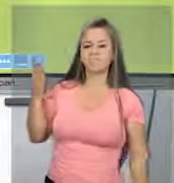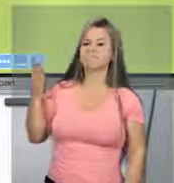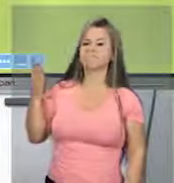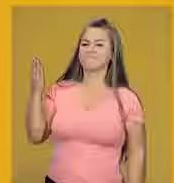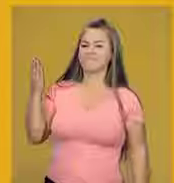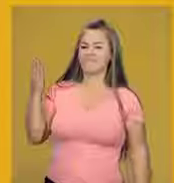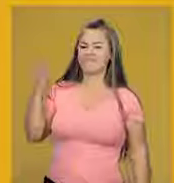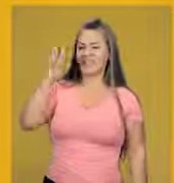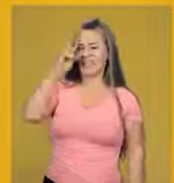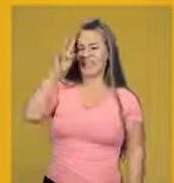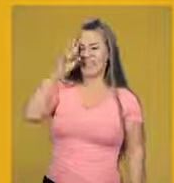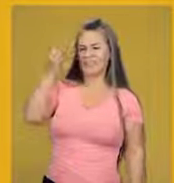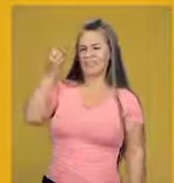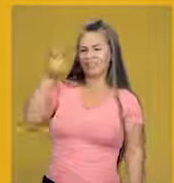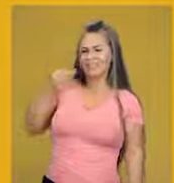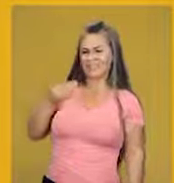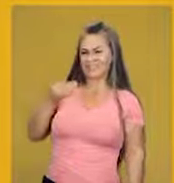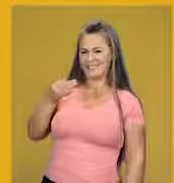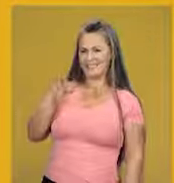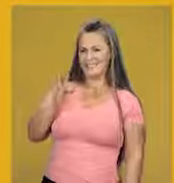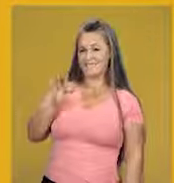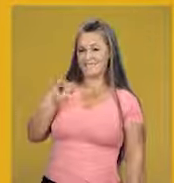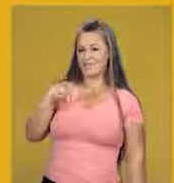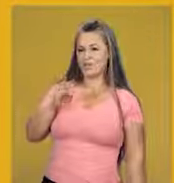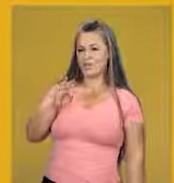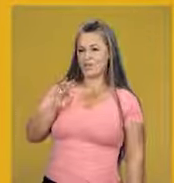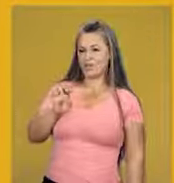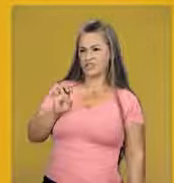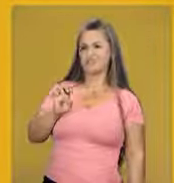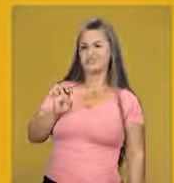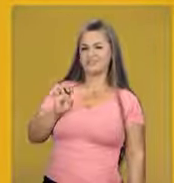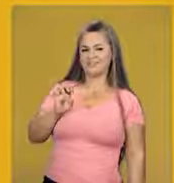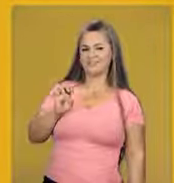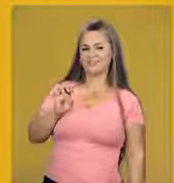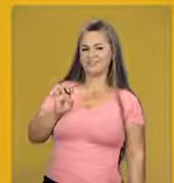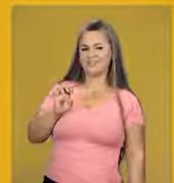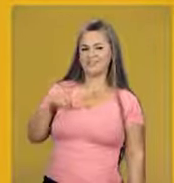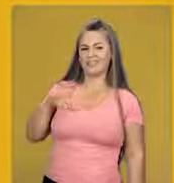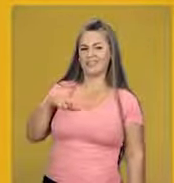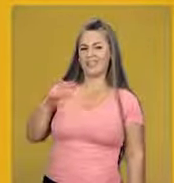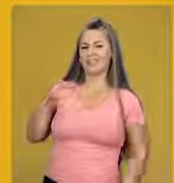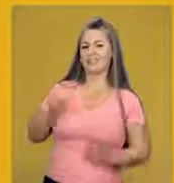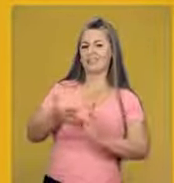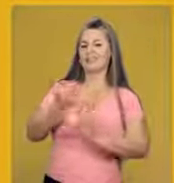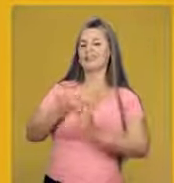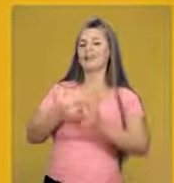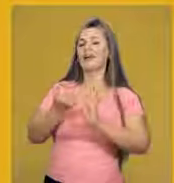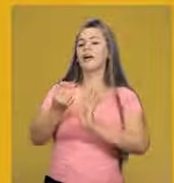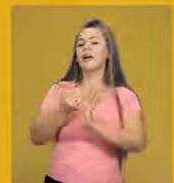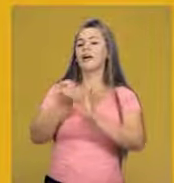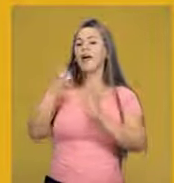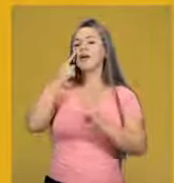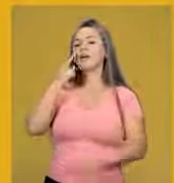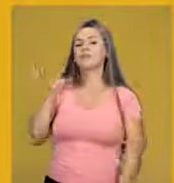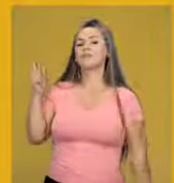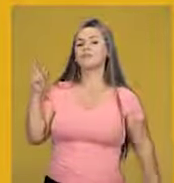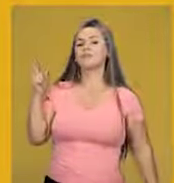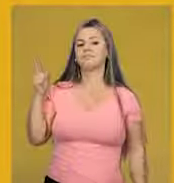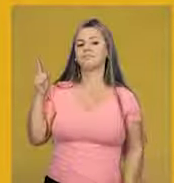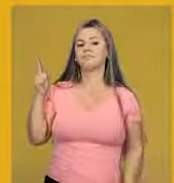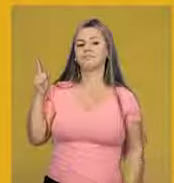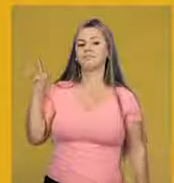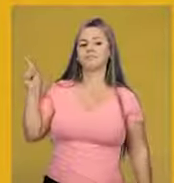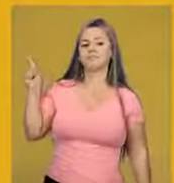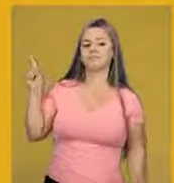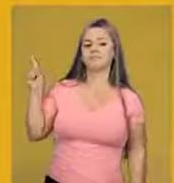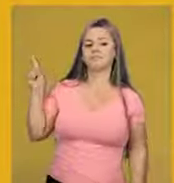o gerador ou a fonte geradora de energia é representada por dois segmentos de reta